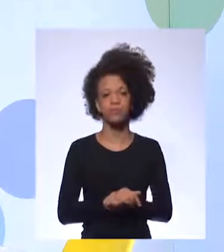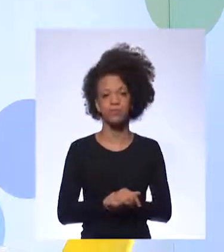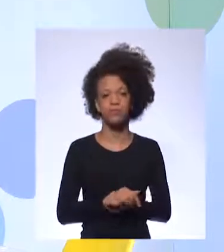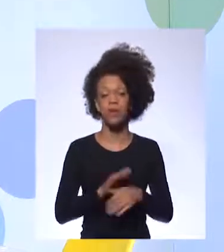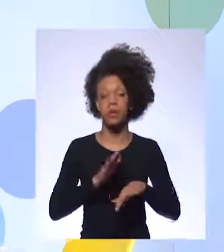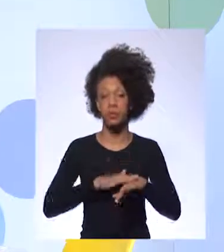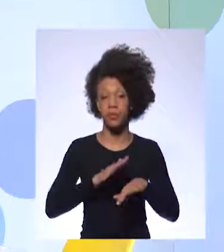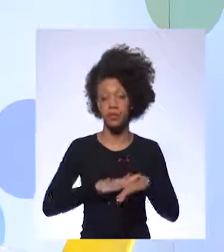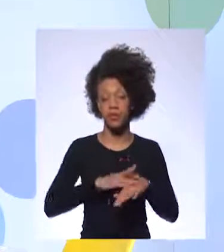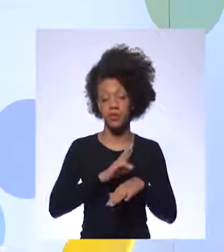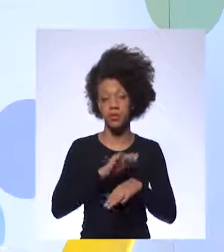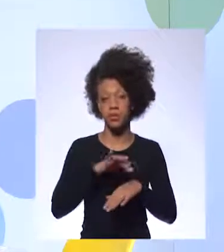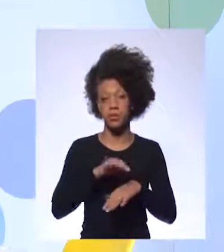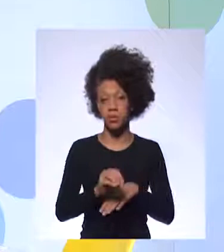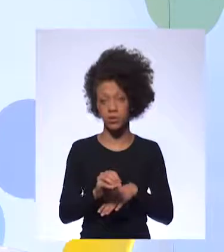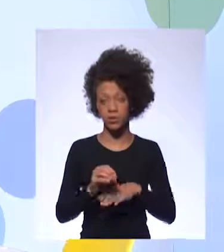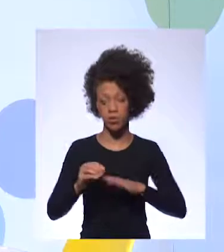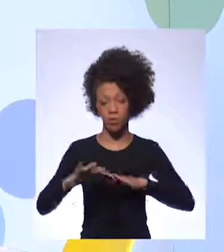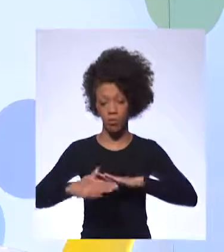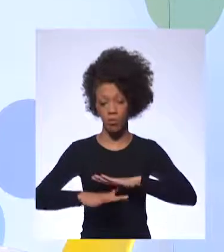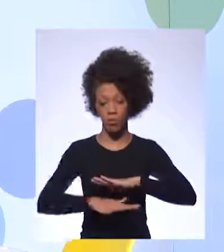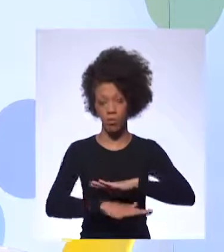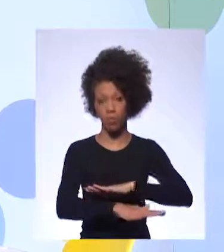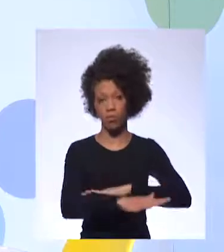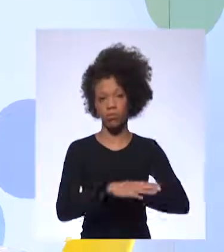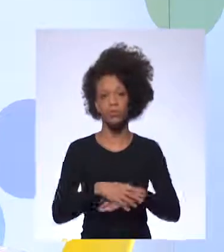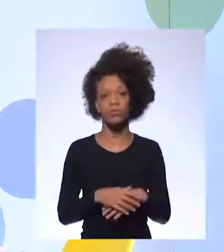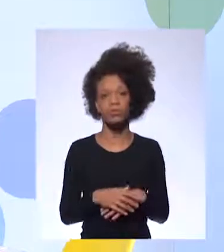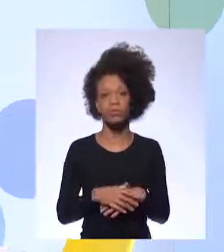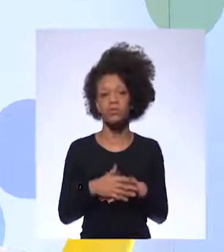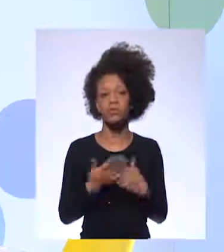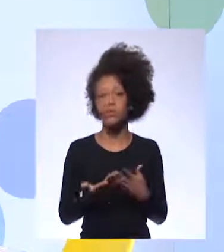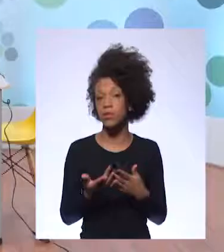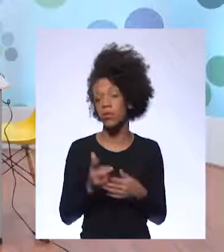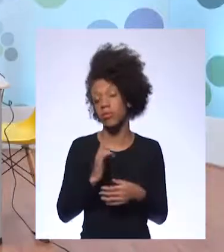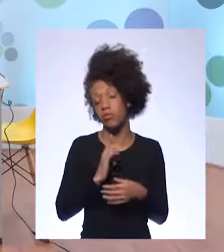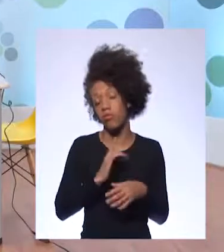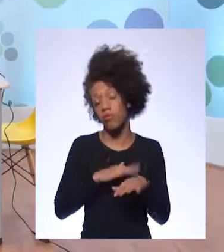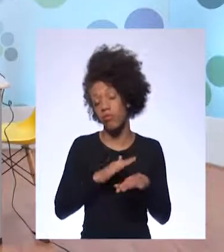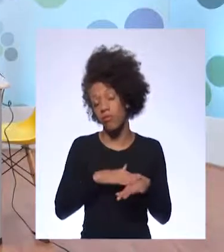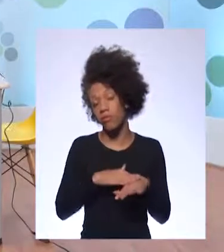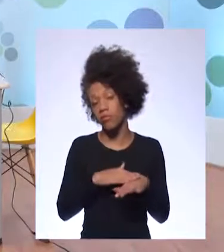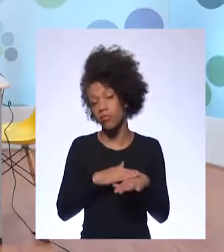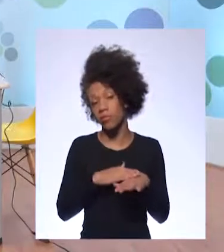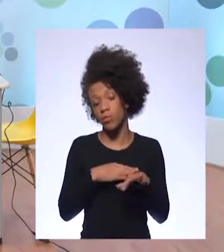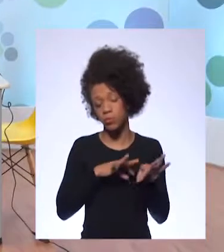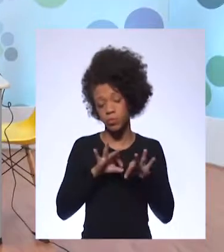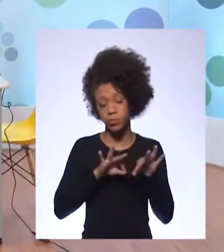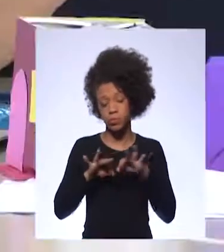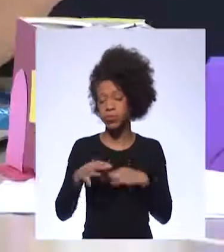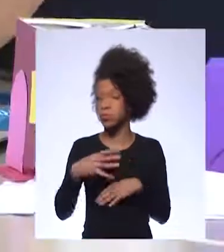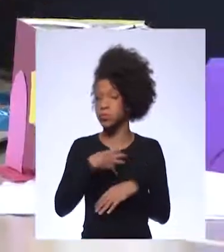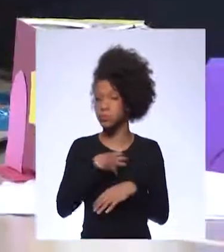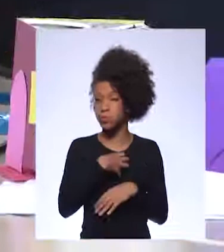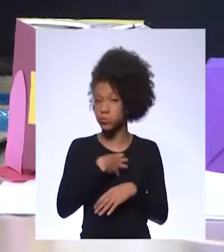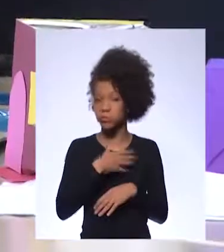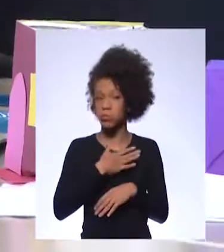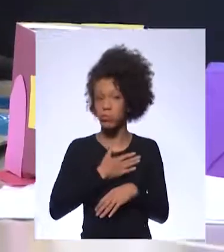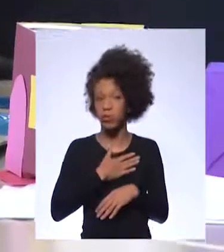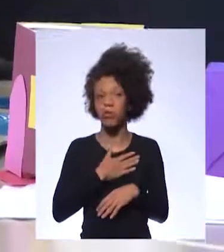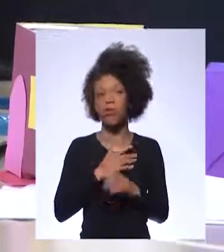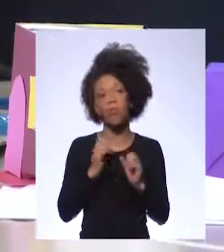e como não não vive no mundo feudal eu estou fazendo meu mini mundo do meu jeitinho turma e pode ser